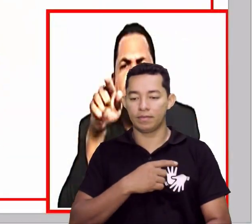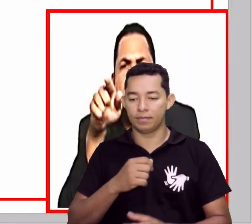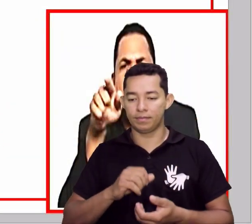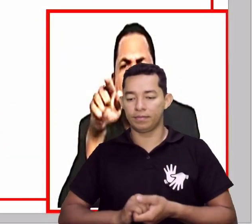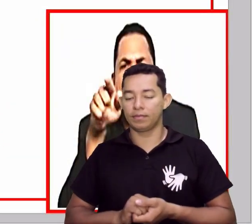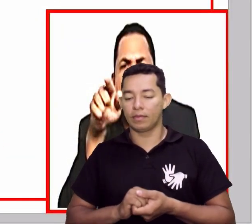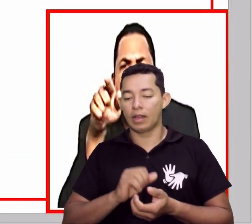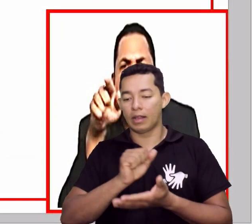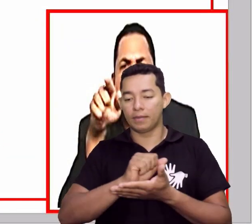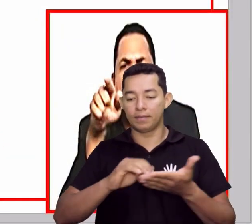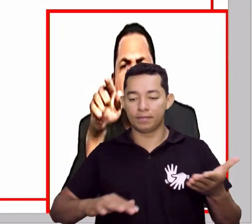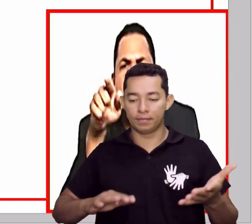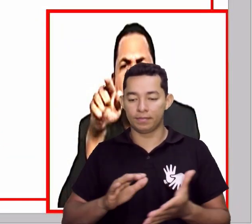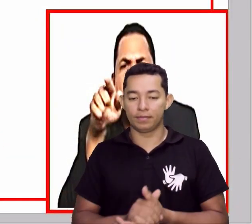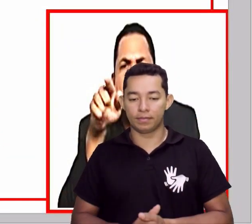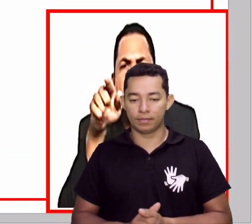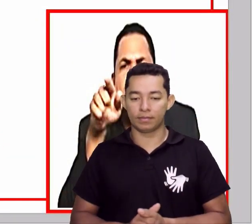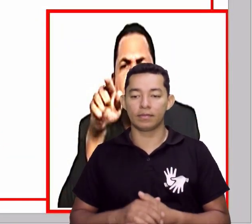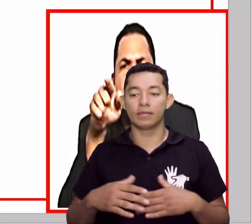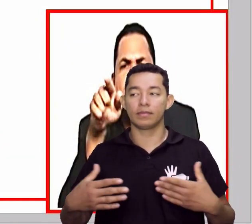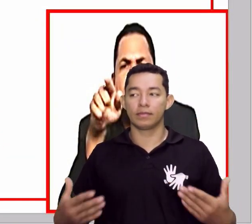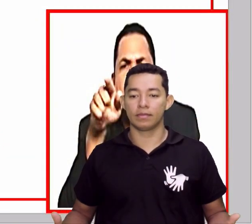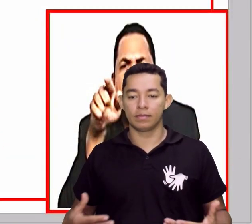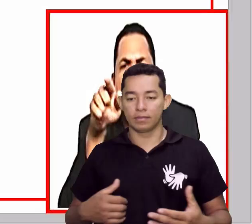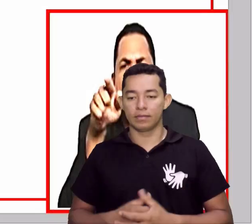Aí, valeu! Então,